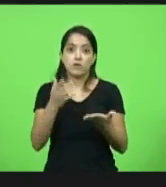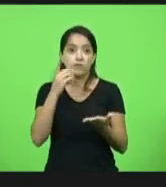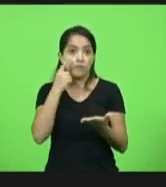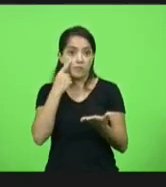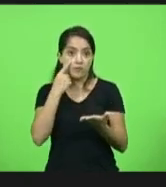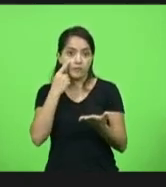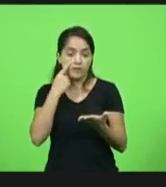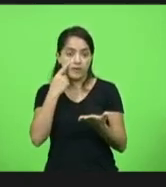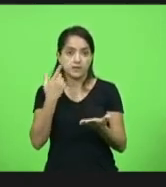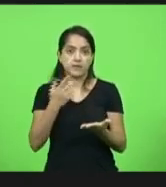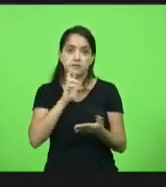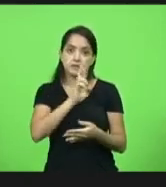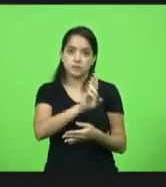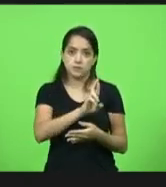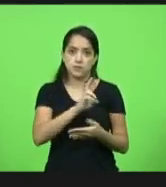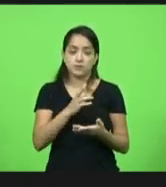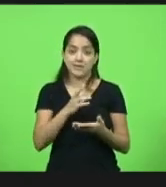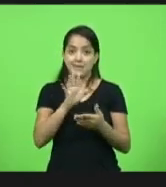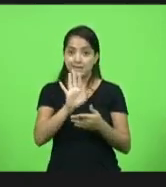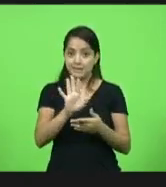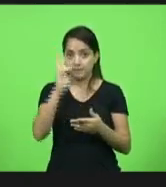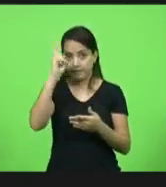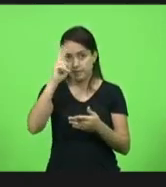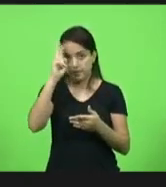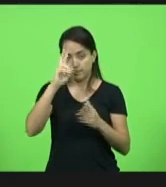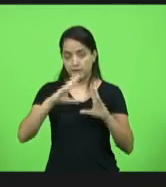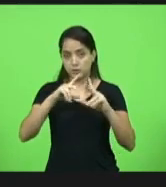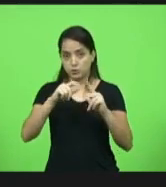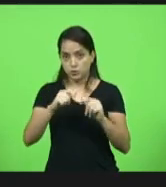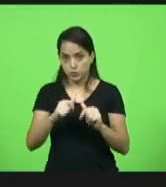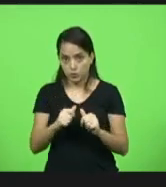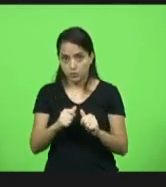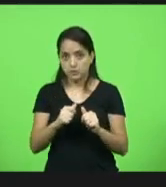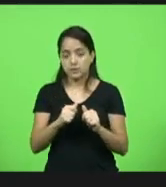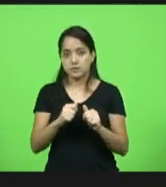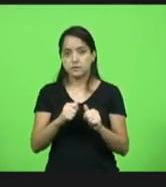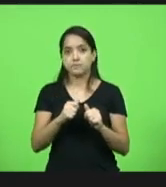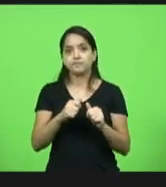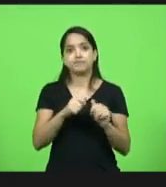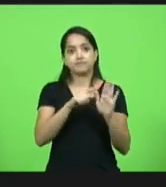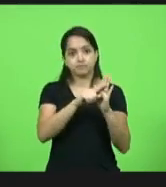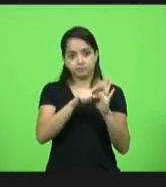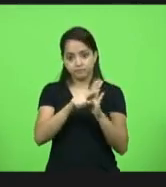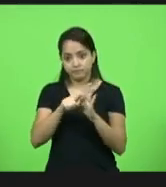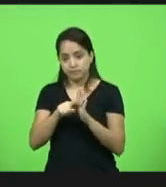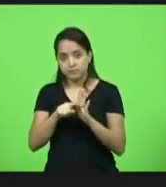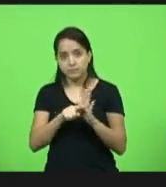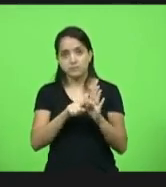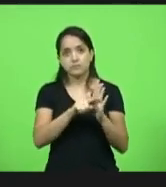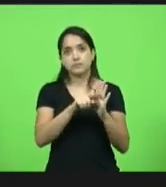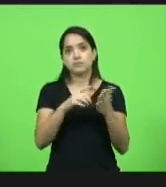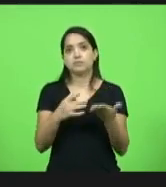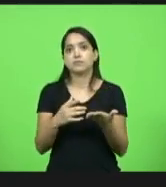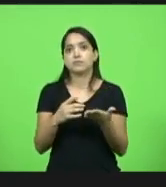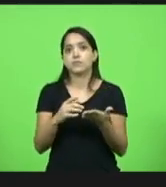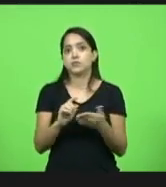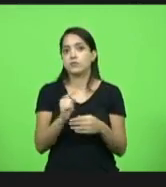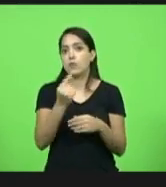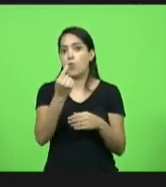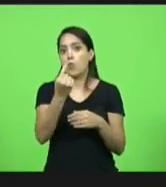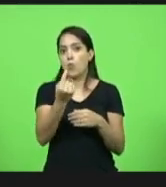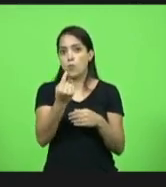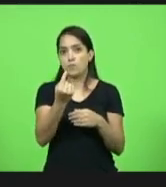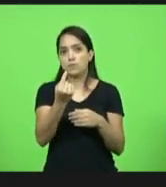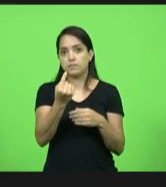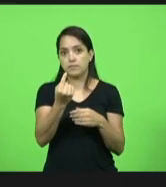responde. E vale lembrar que de todas as entidades consultadas, não teve uma entidade ligada